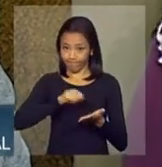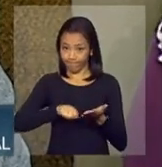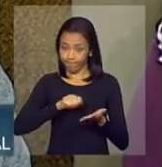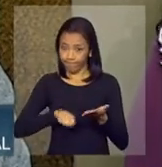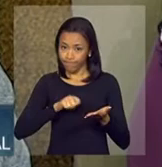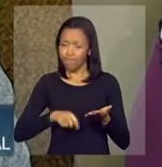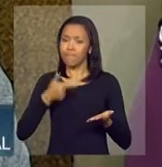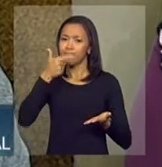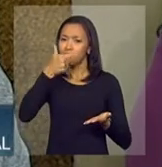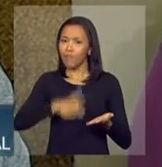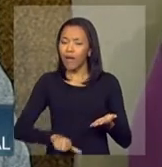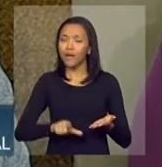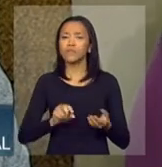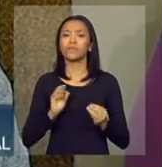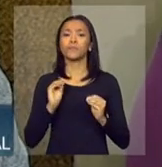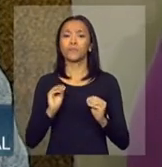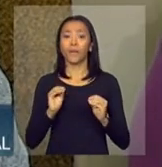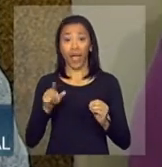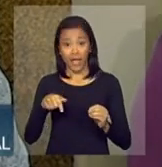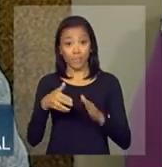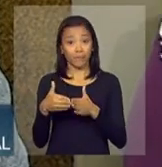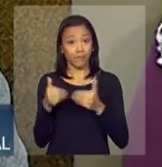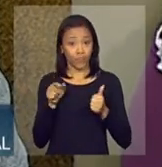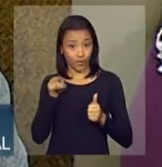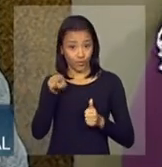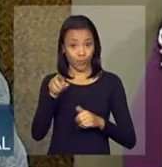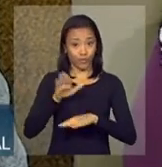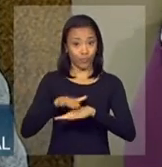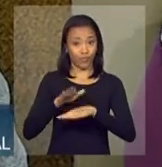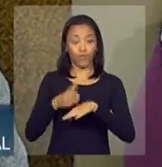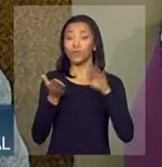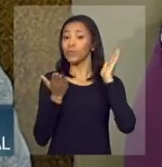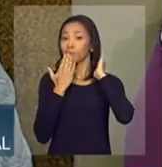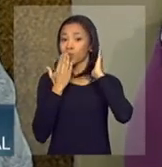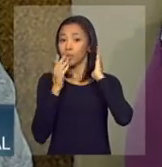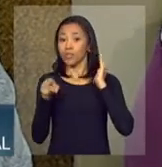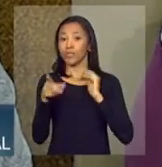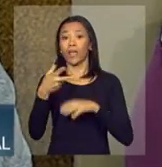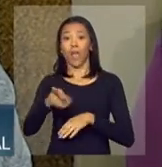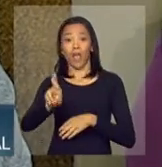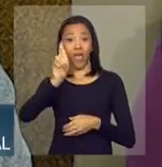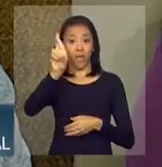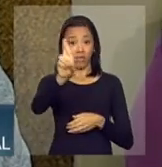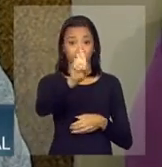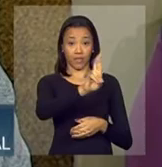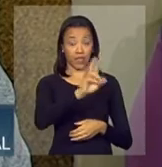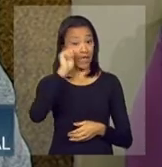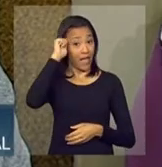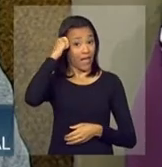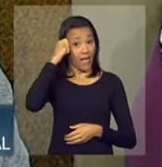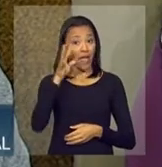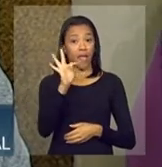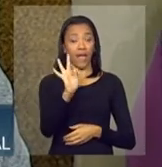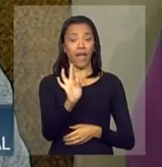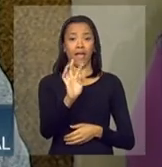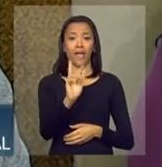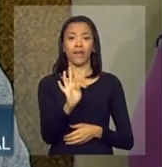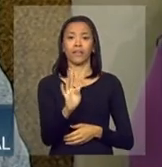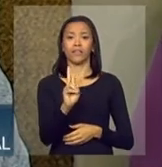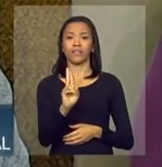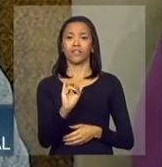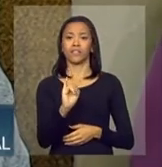reiterando enfaticamente essa solicitação que as etnias representadas no Conselho sejam recebidas pela